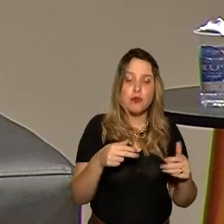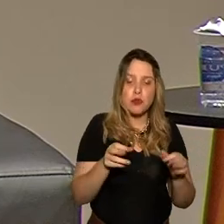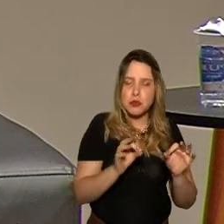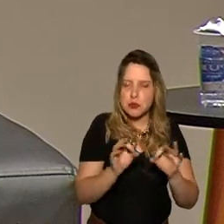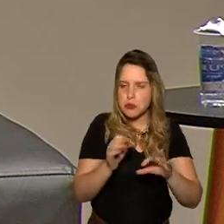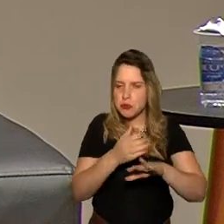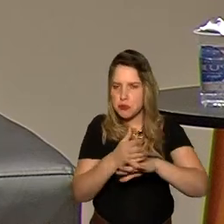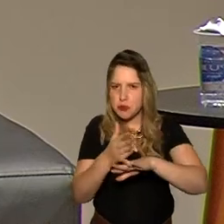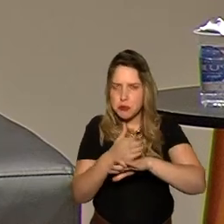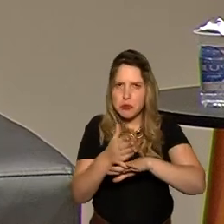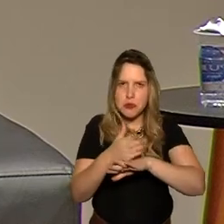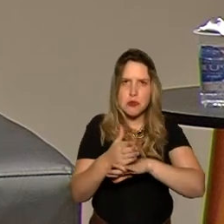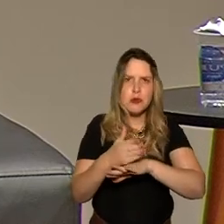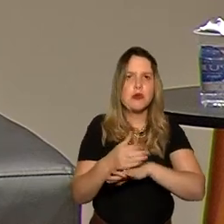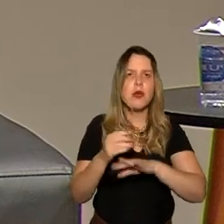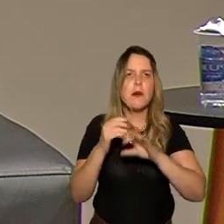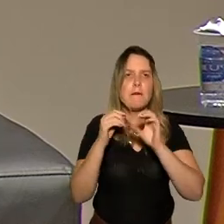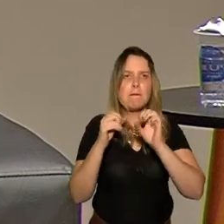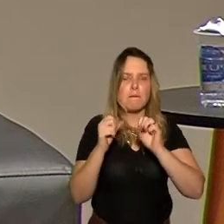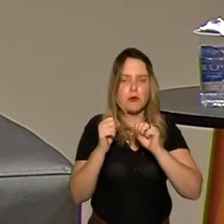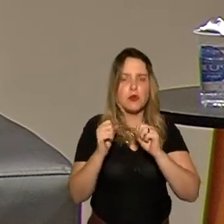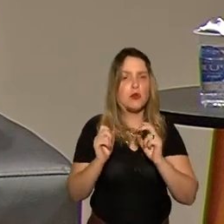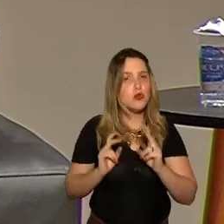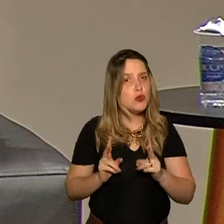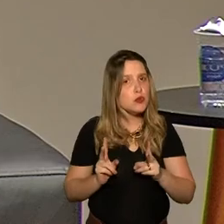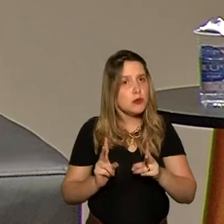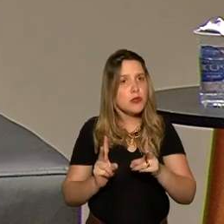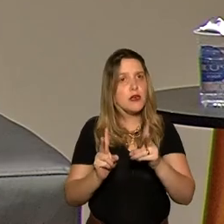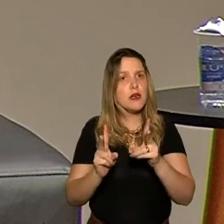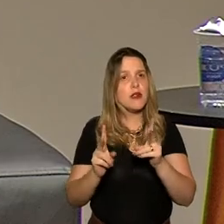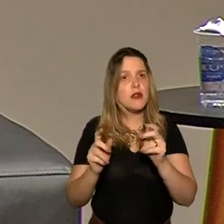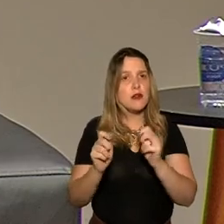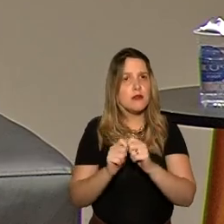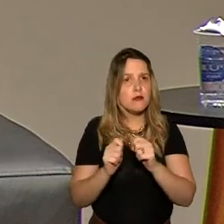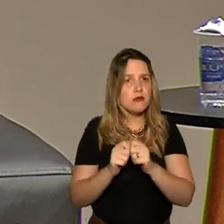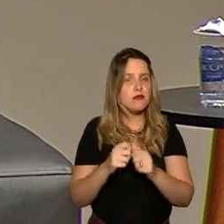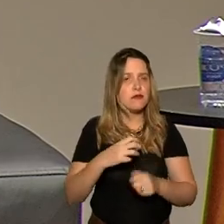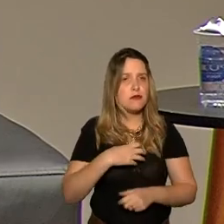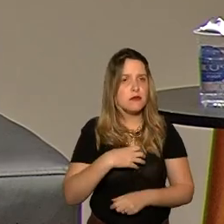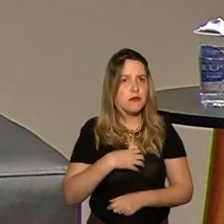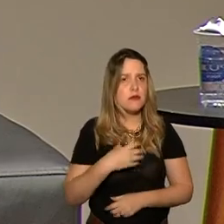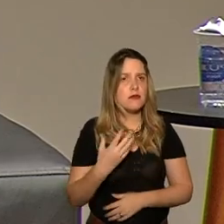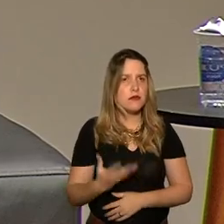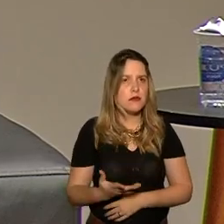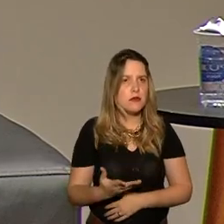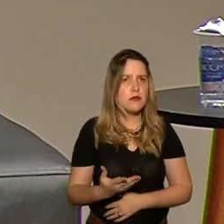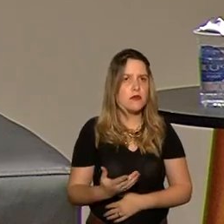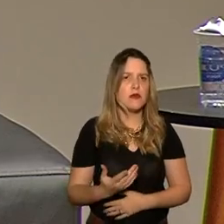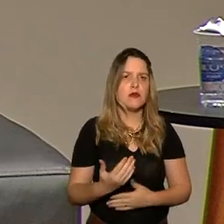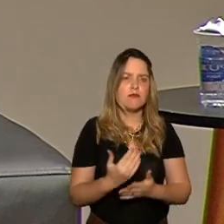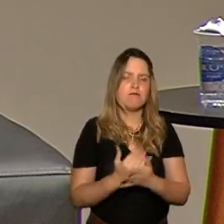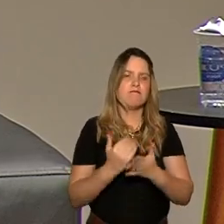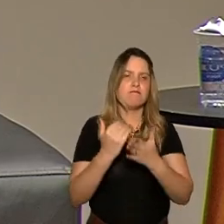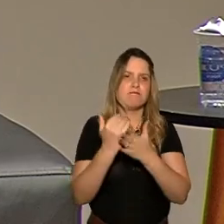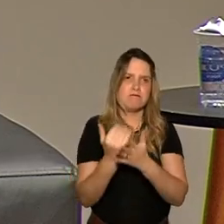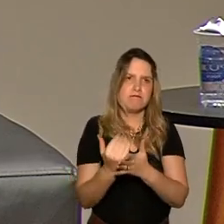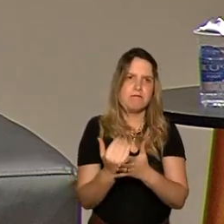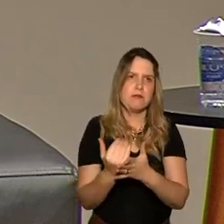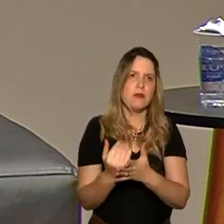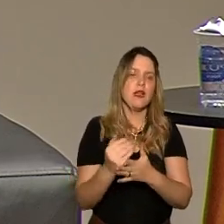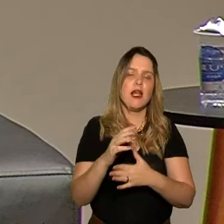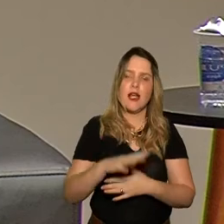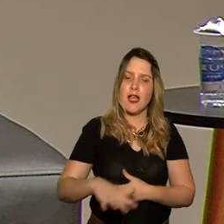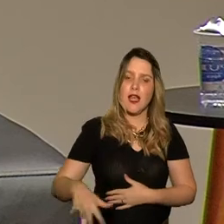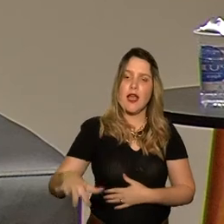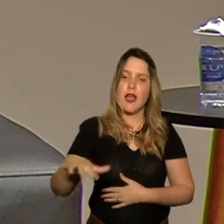figuram em relatórios anuais em matéria jornalísticas de maneira mais afirmativa o